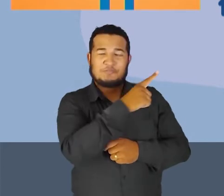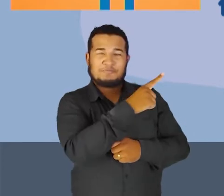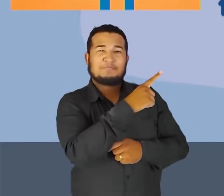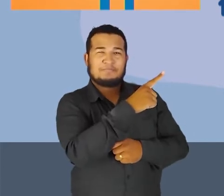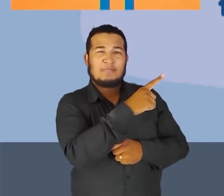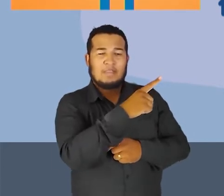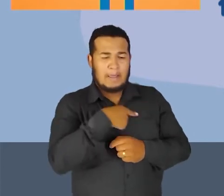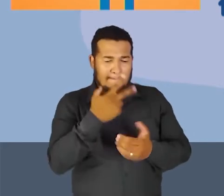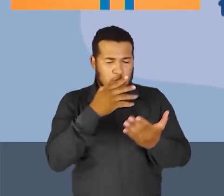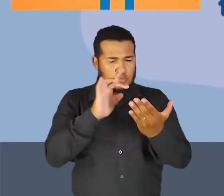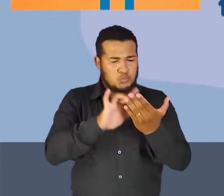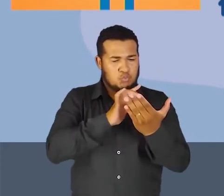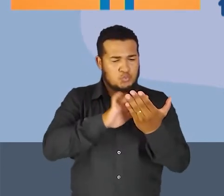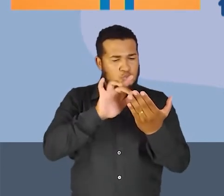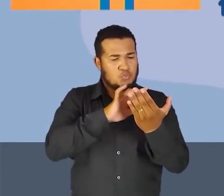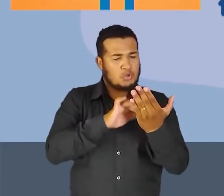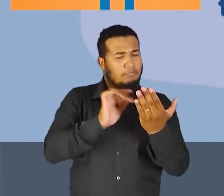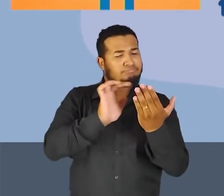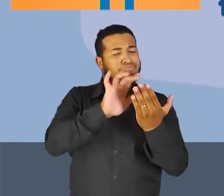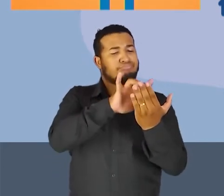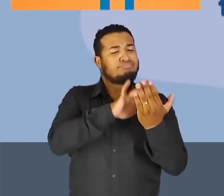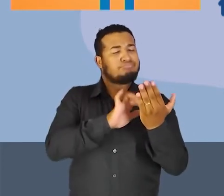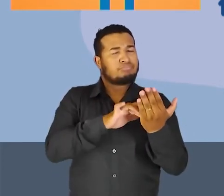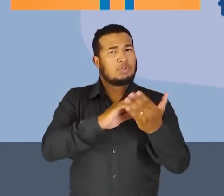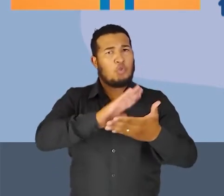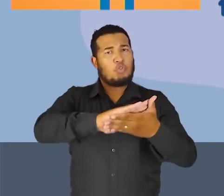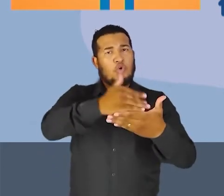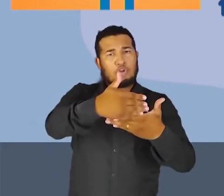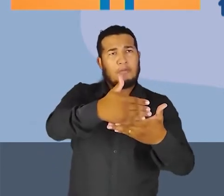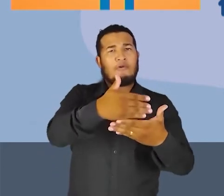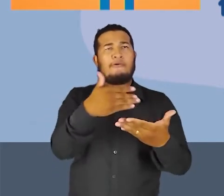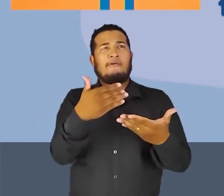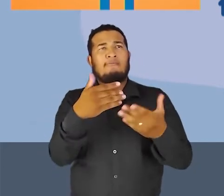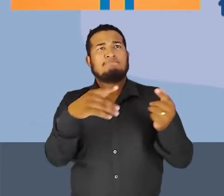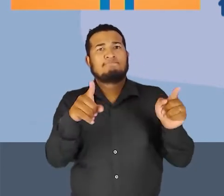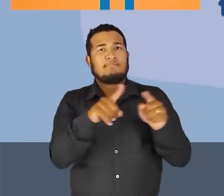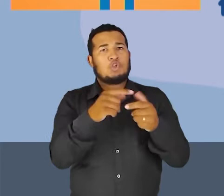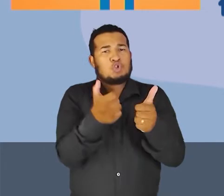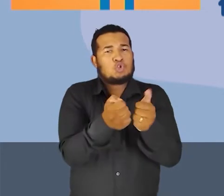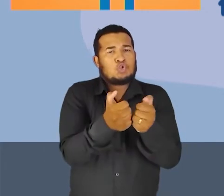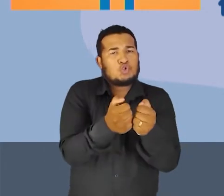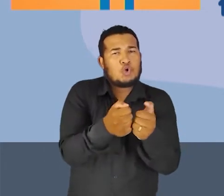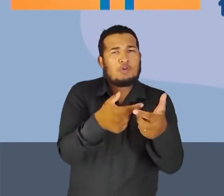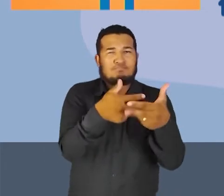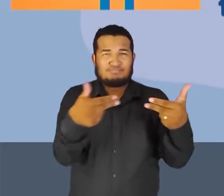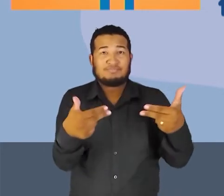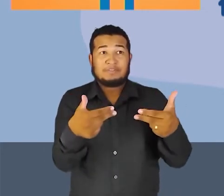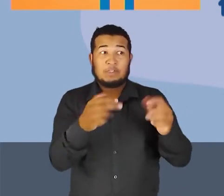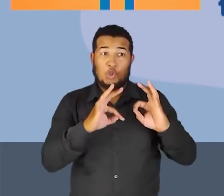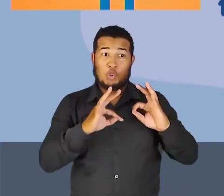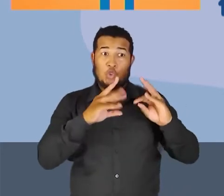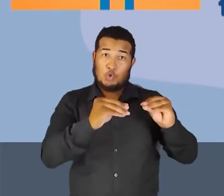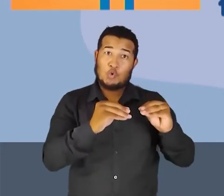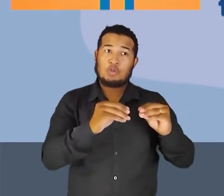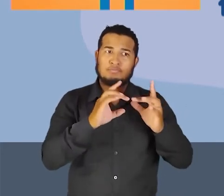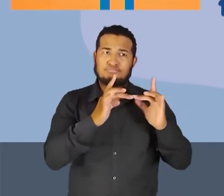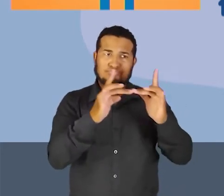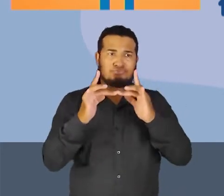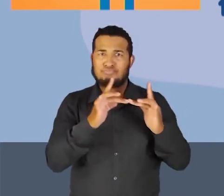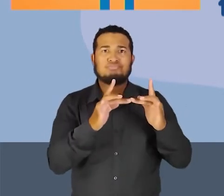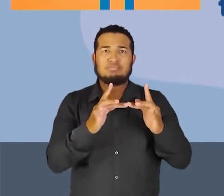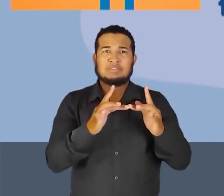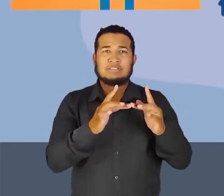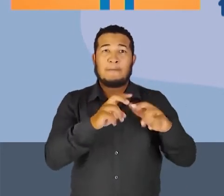então com tablet, com celular, né, com um notebook, com um jogo, um game, e tudo isso ao mesmo